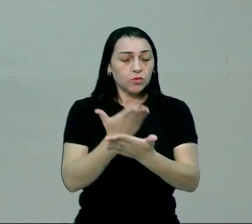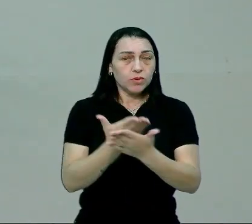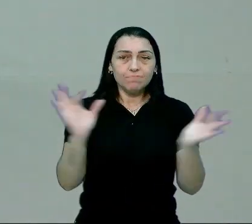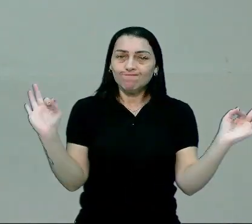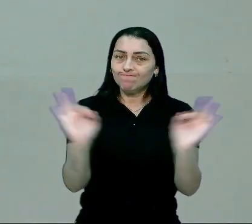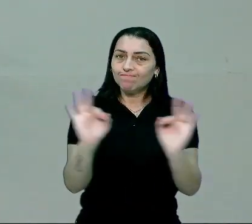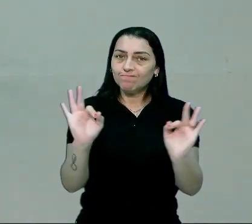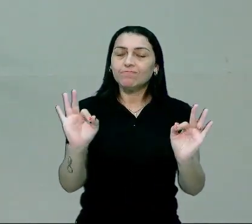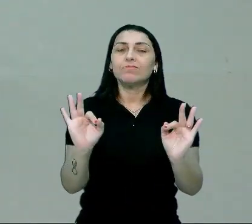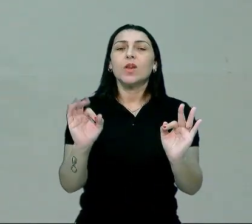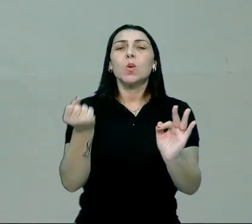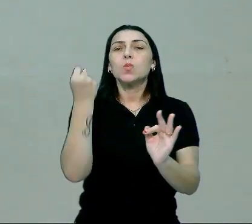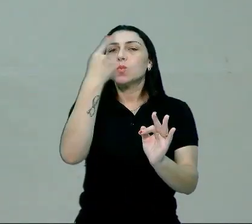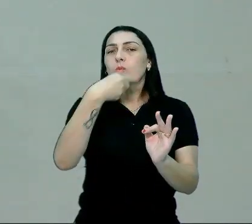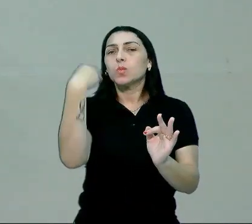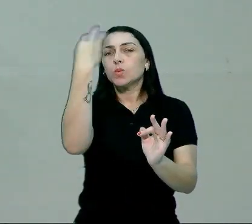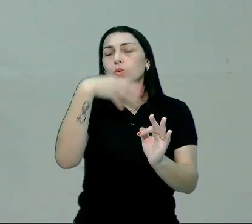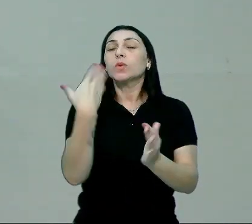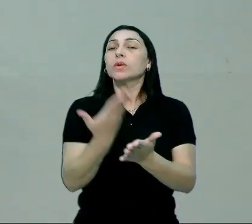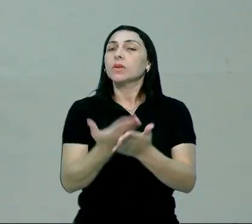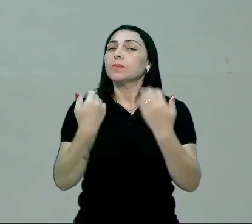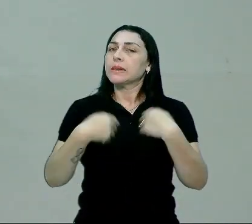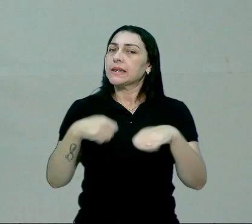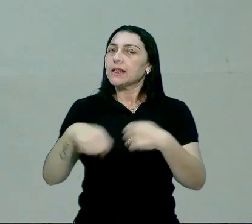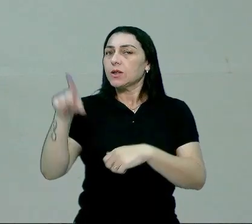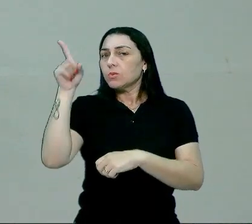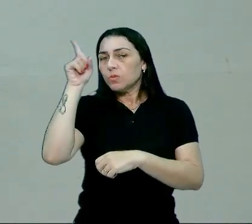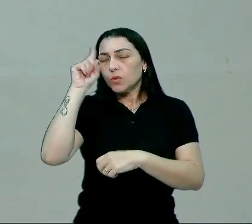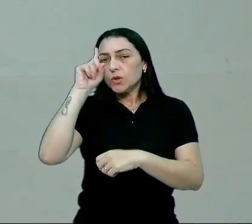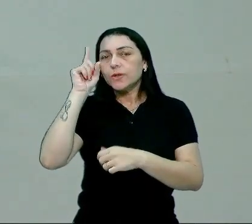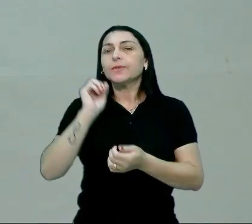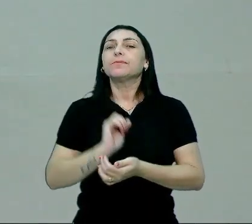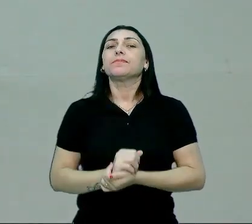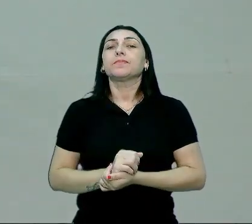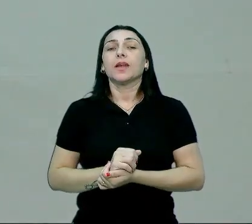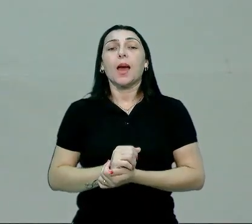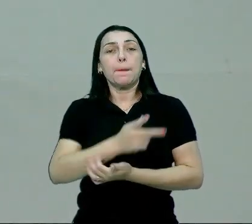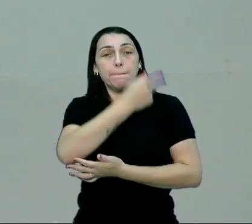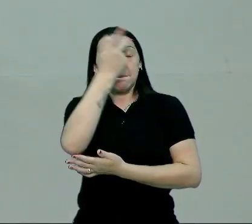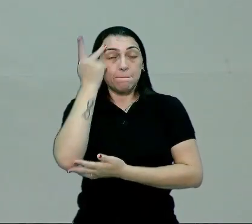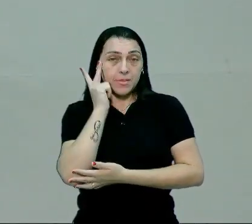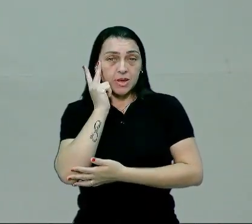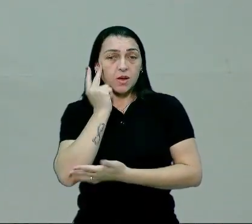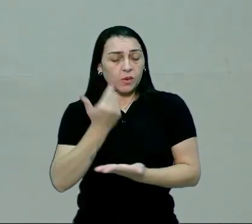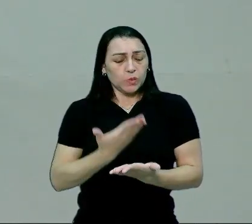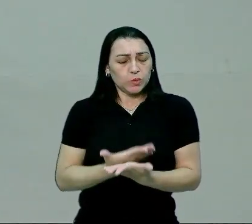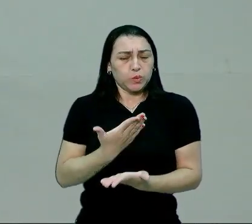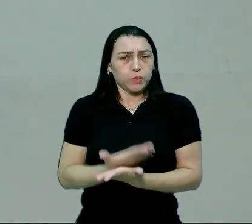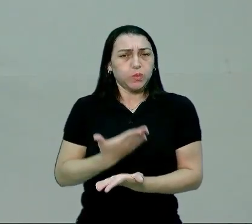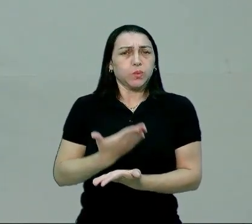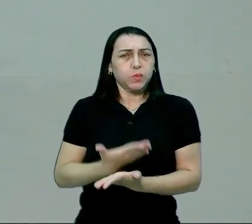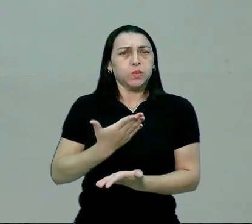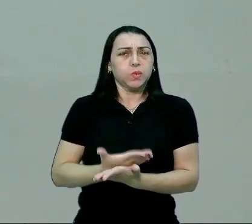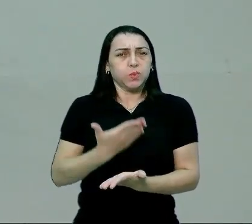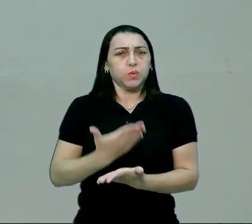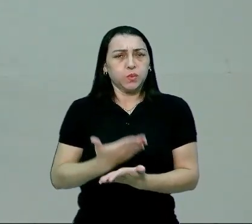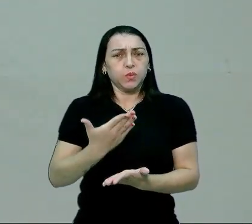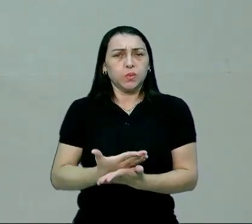estudar? Quantas horas de estudo eu preciso por dia? Então, aquela pessoa que está ali,